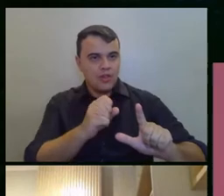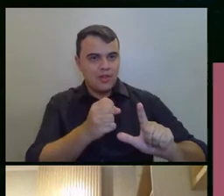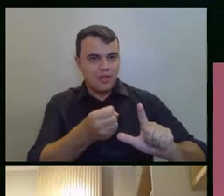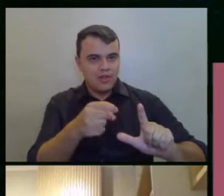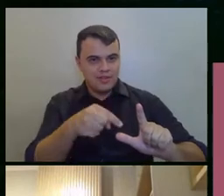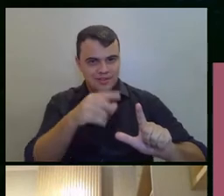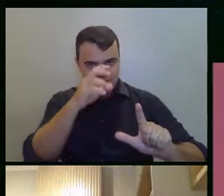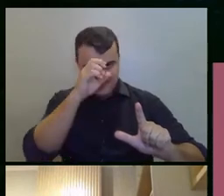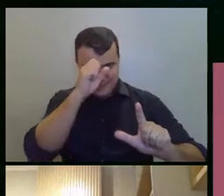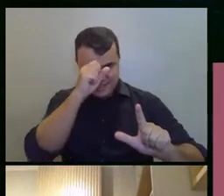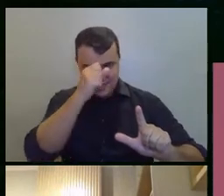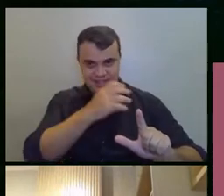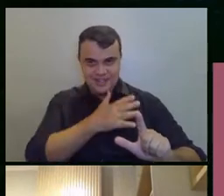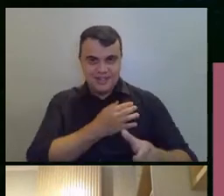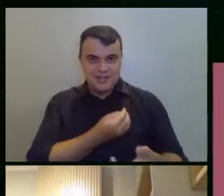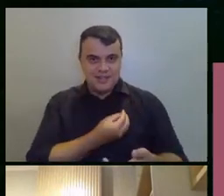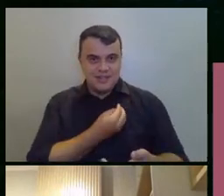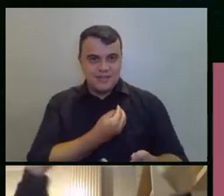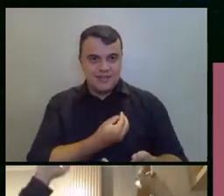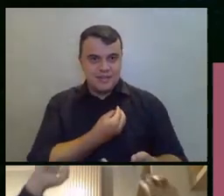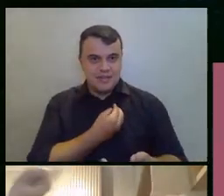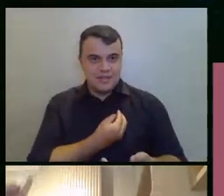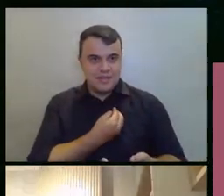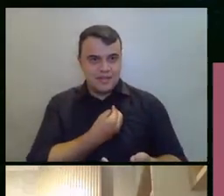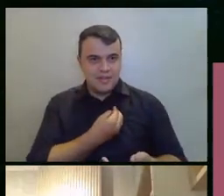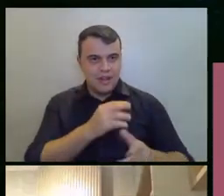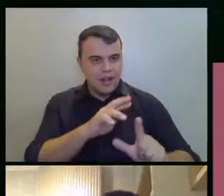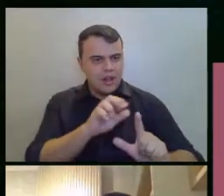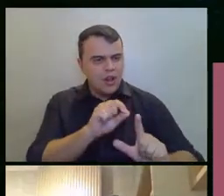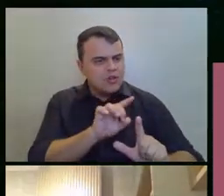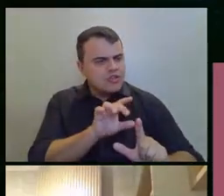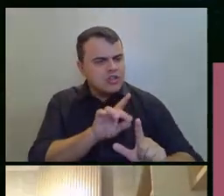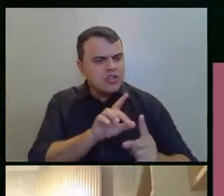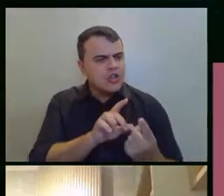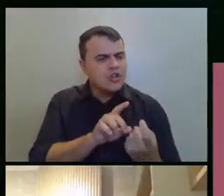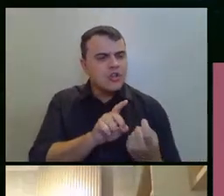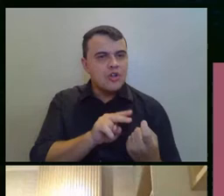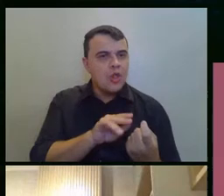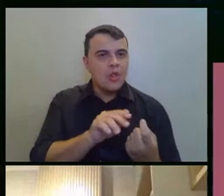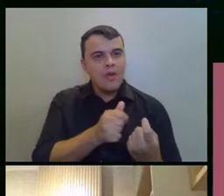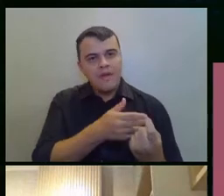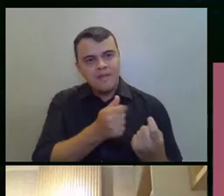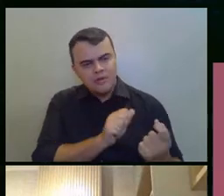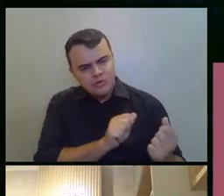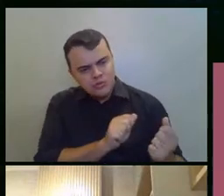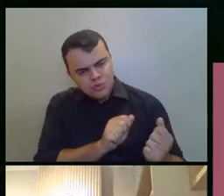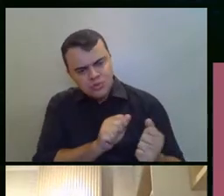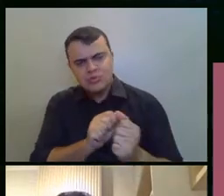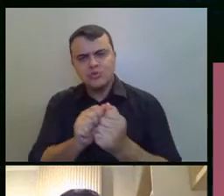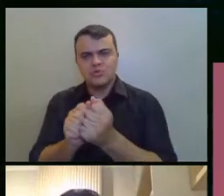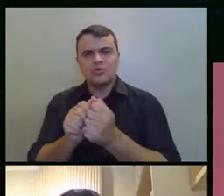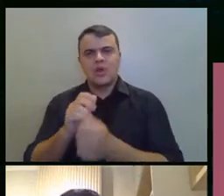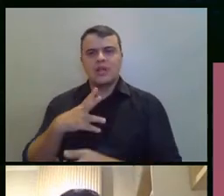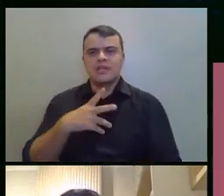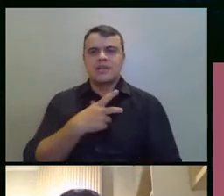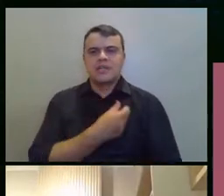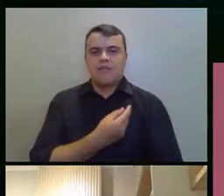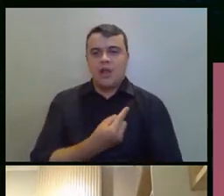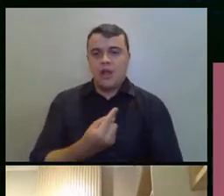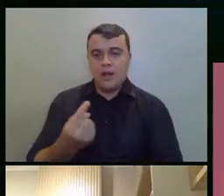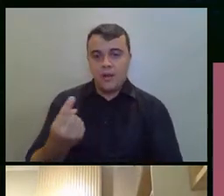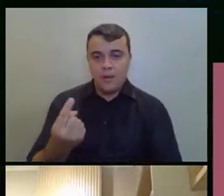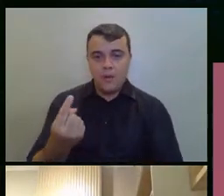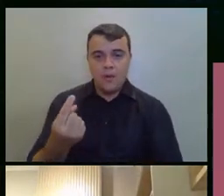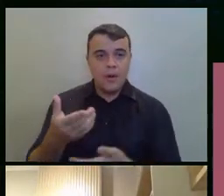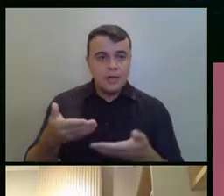aprendizado que eu levei para minha vida que ele fala assim ó nem um troll fica para trás e vai todo bando ali para salvar o único troll então gente